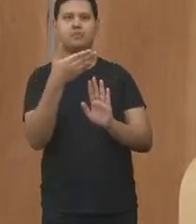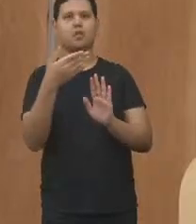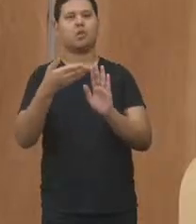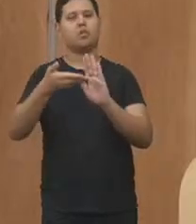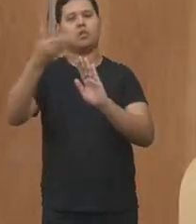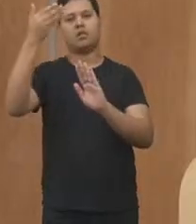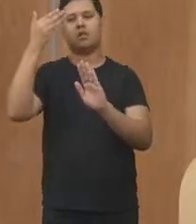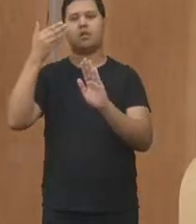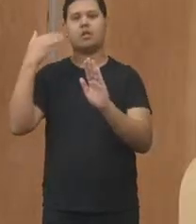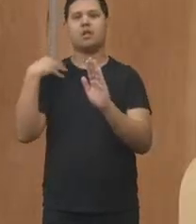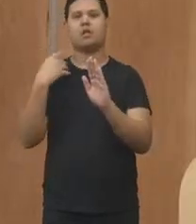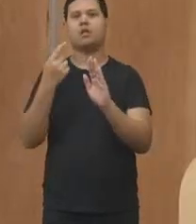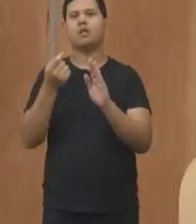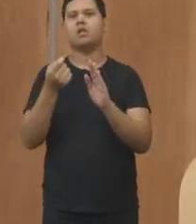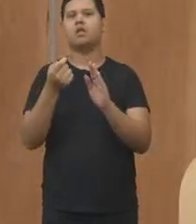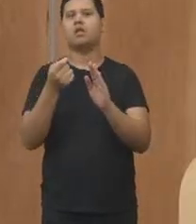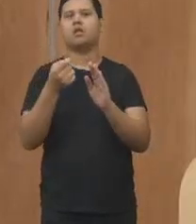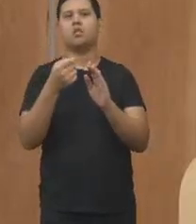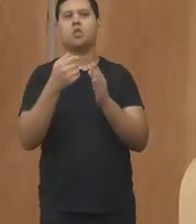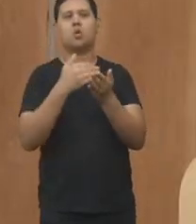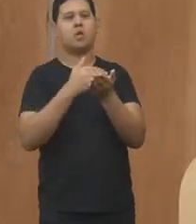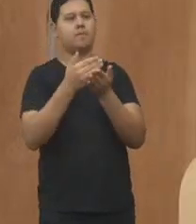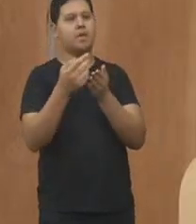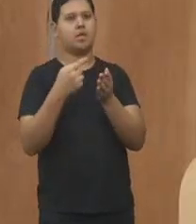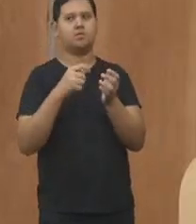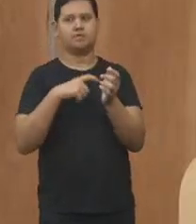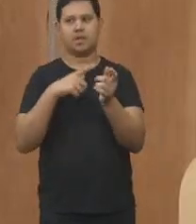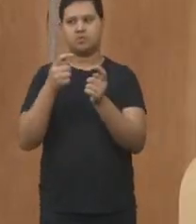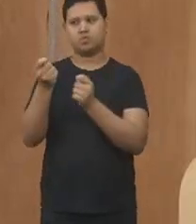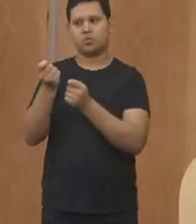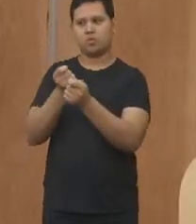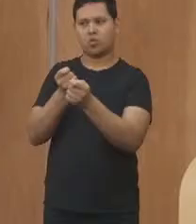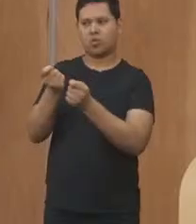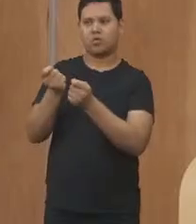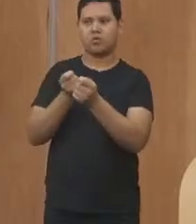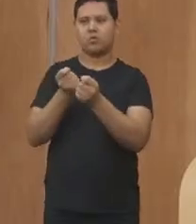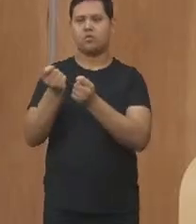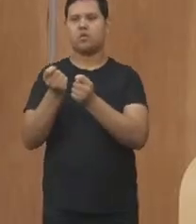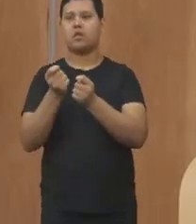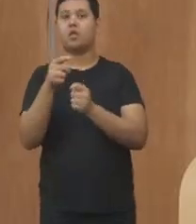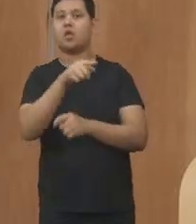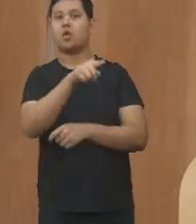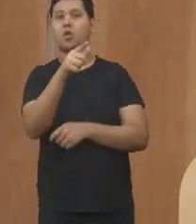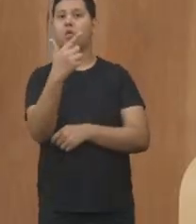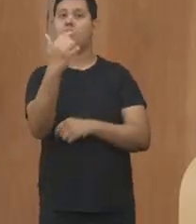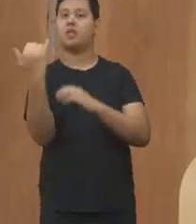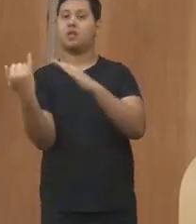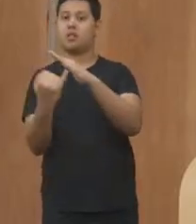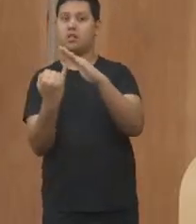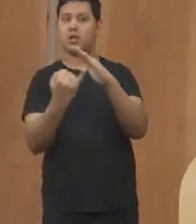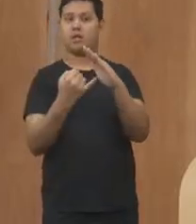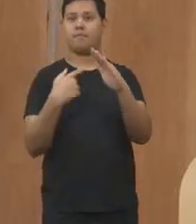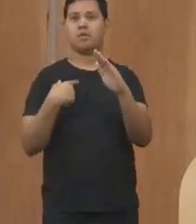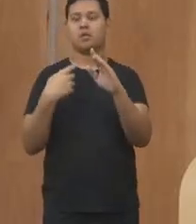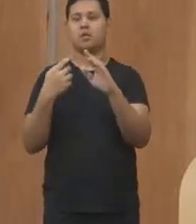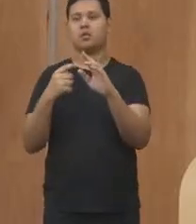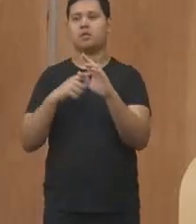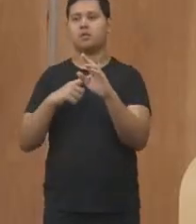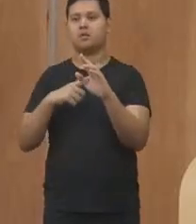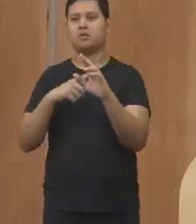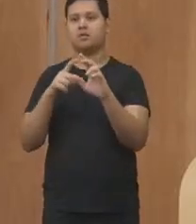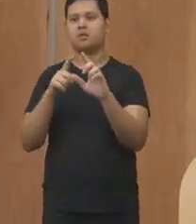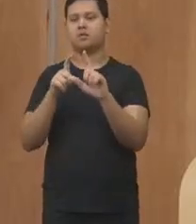ano, renegociação de contratos, fornecedores que possuem dívida com o município, a gente está trazendo esses